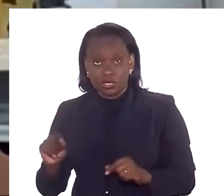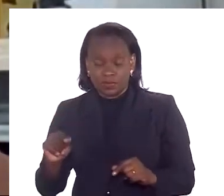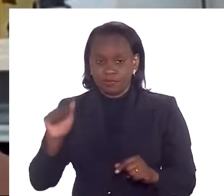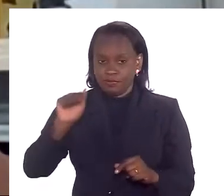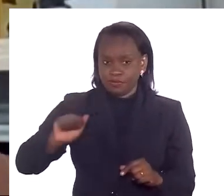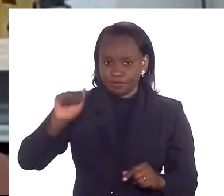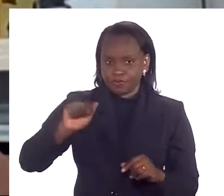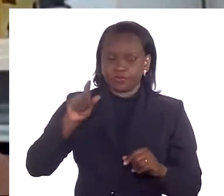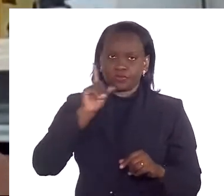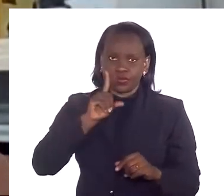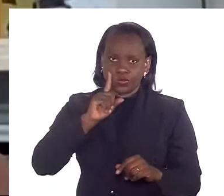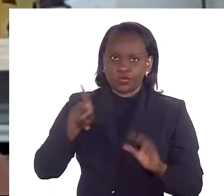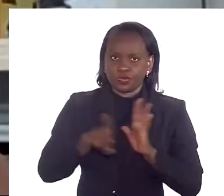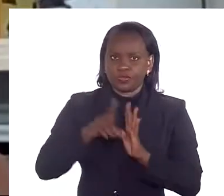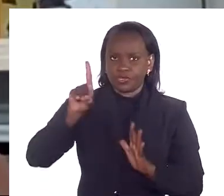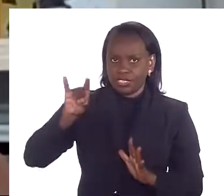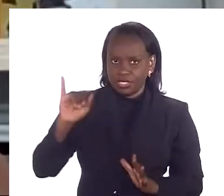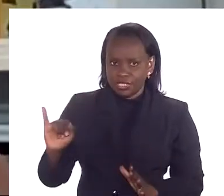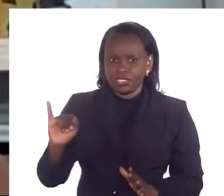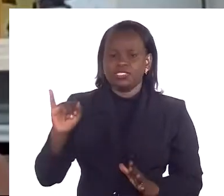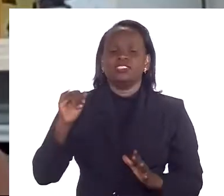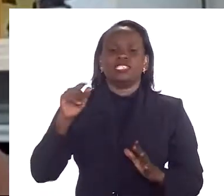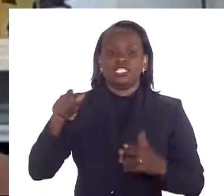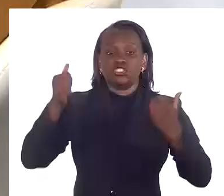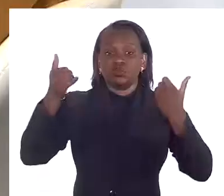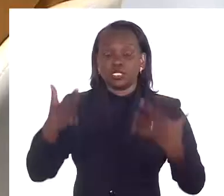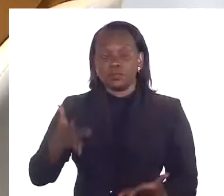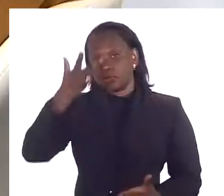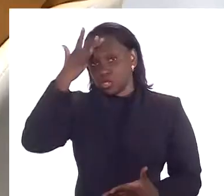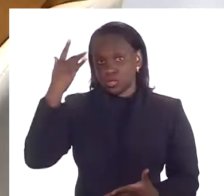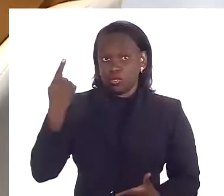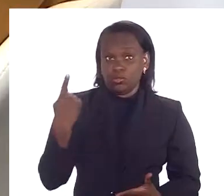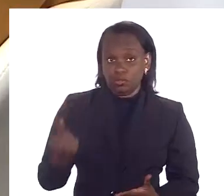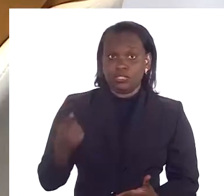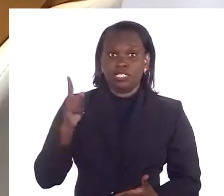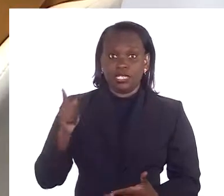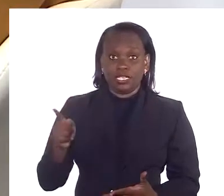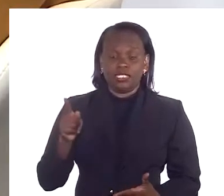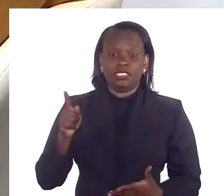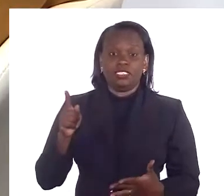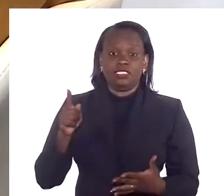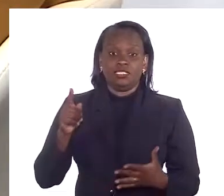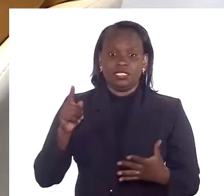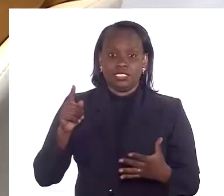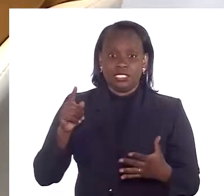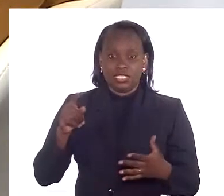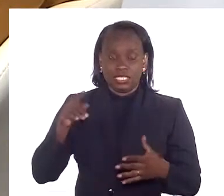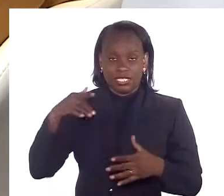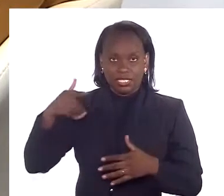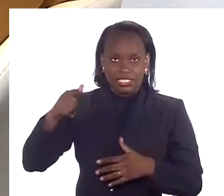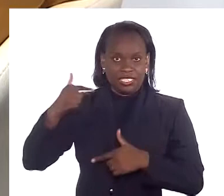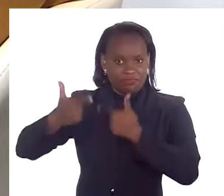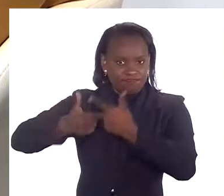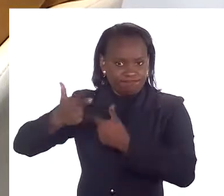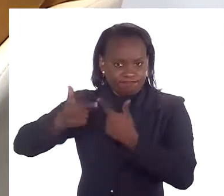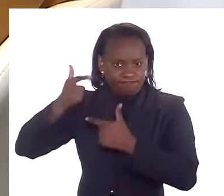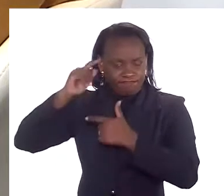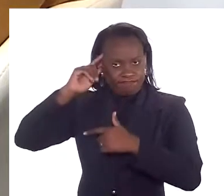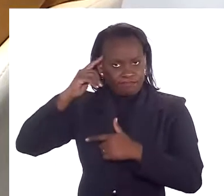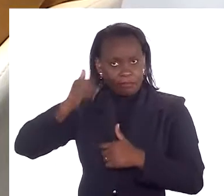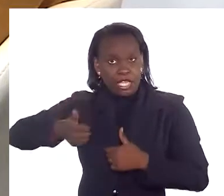né? A Associação Americana de Deficiência Intelectual, ela diz que uma pessoa, ela é considerada, assim, o funcionamento dela